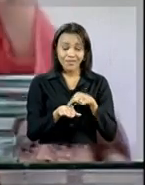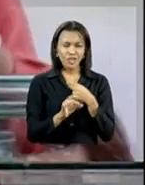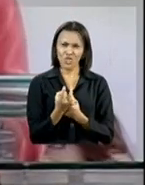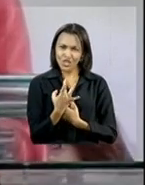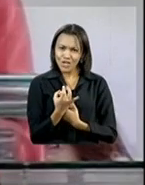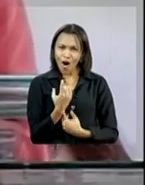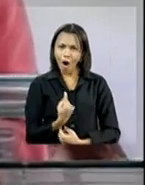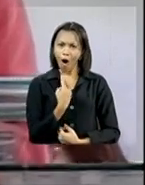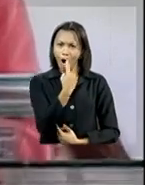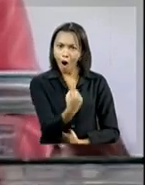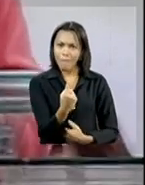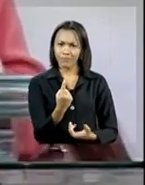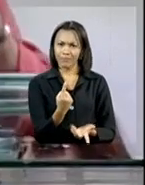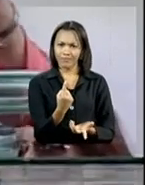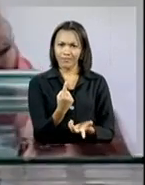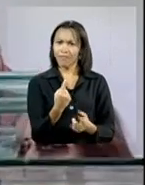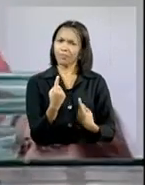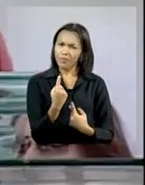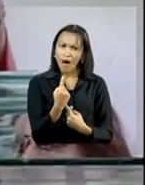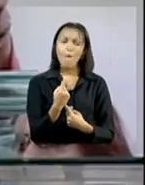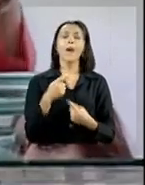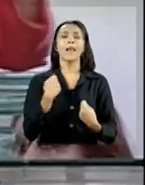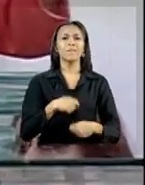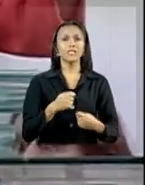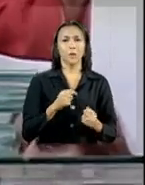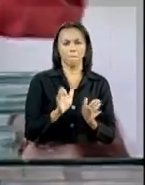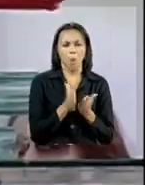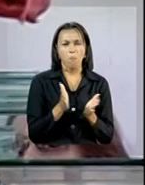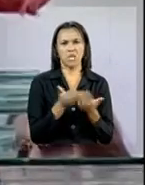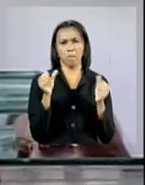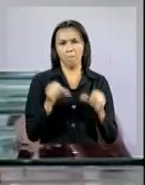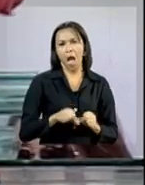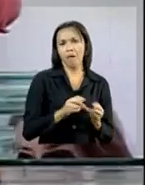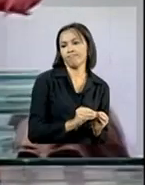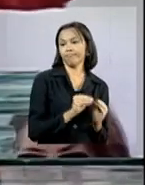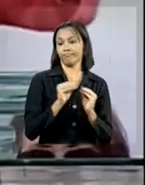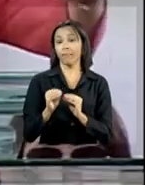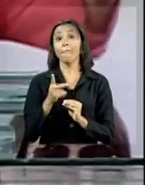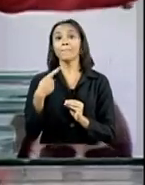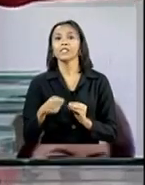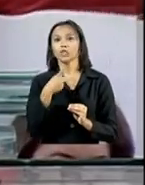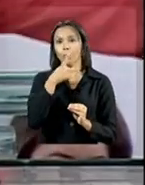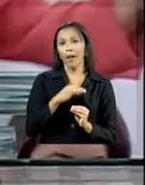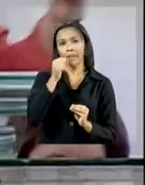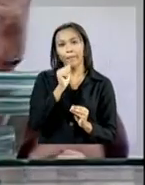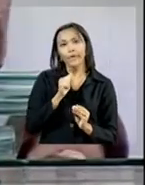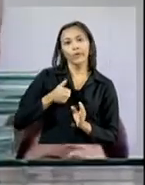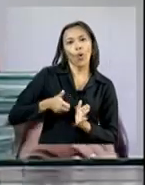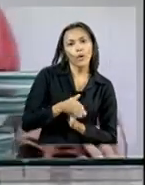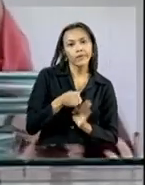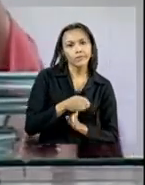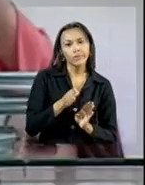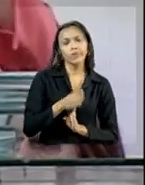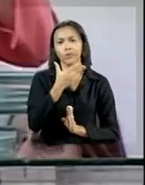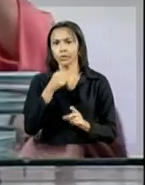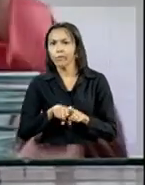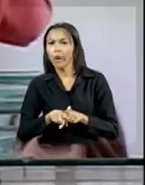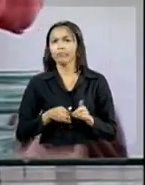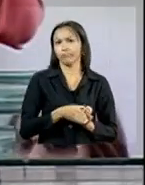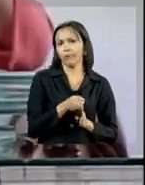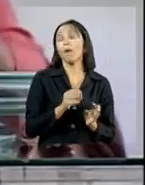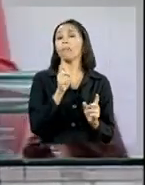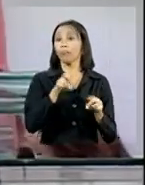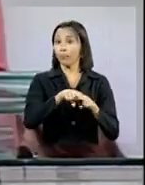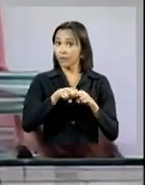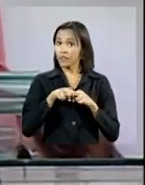sozinha da pobreza ela para sair da pobreza ela precisa do pai da mãe dos irmãos por isso que nós